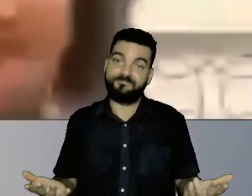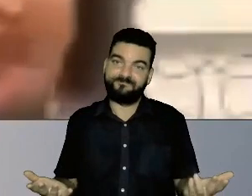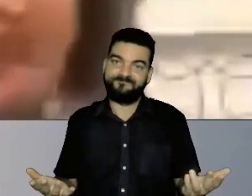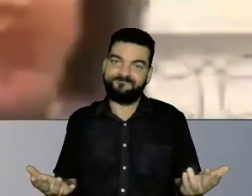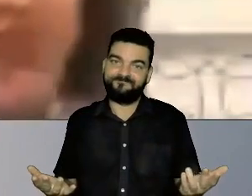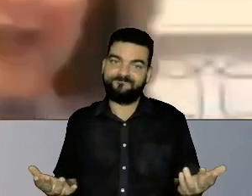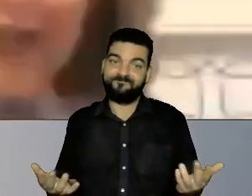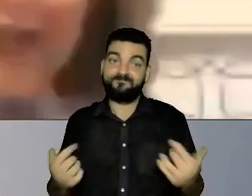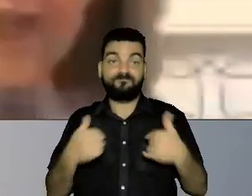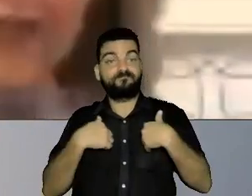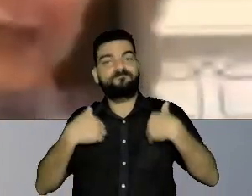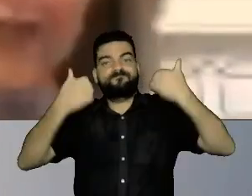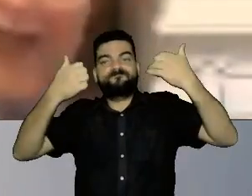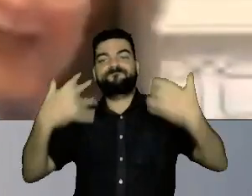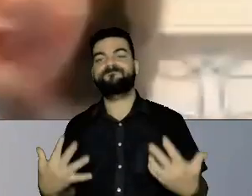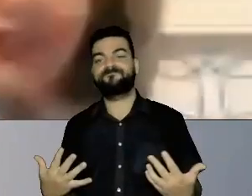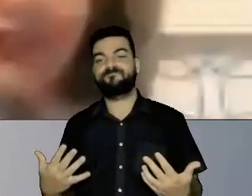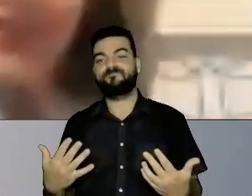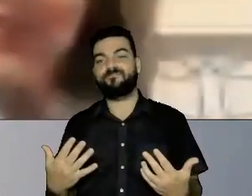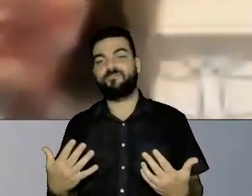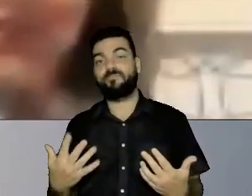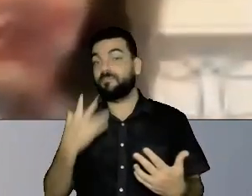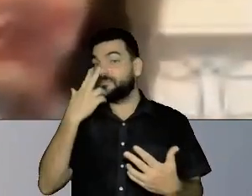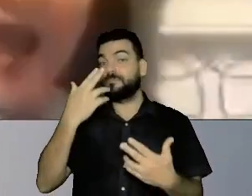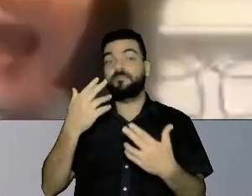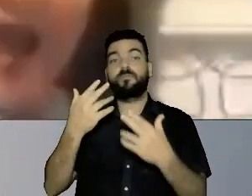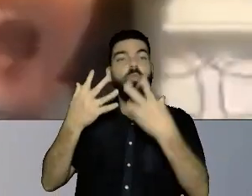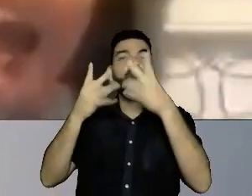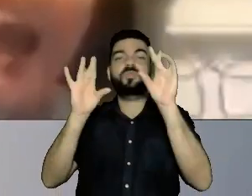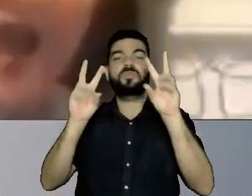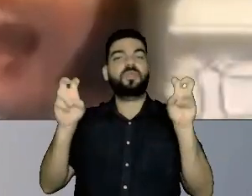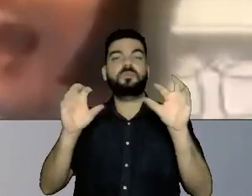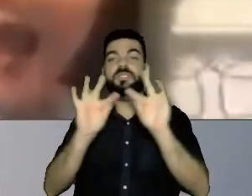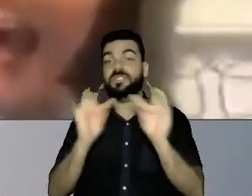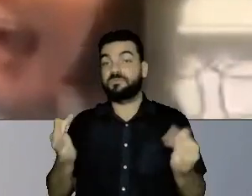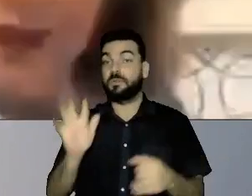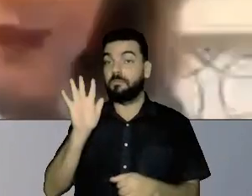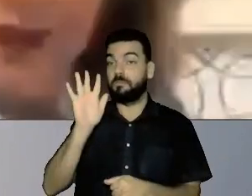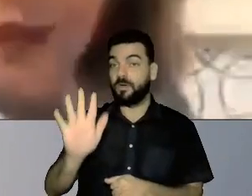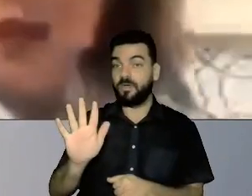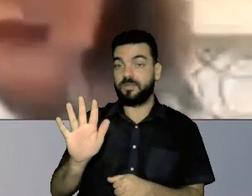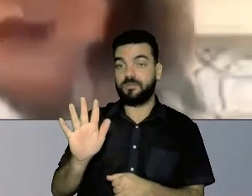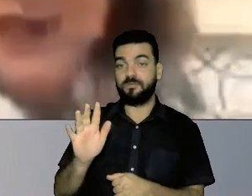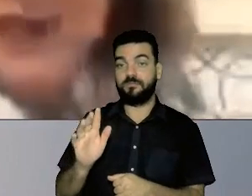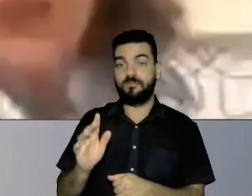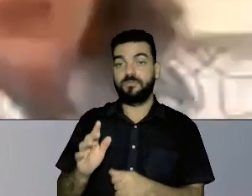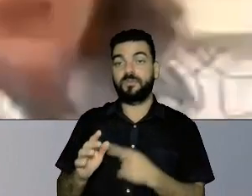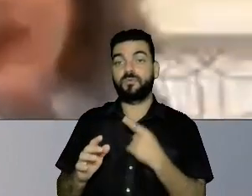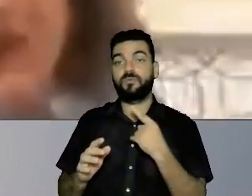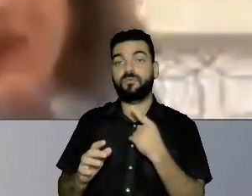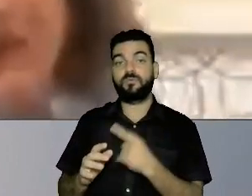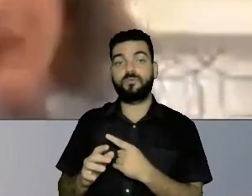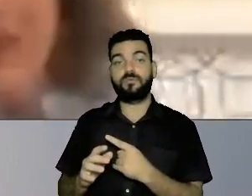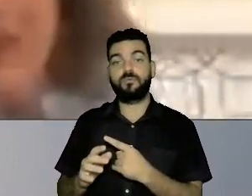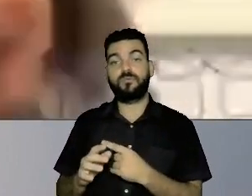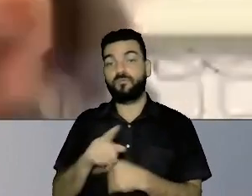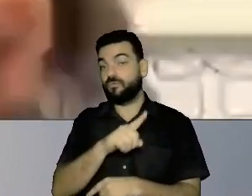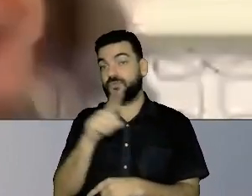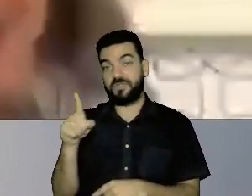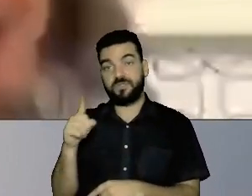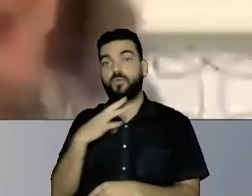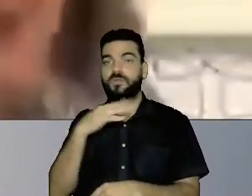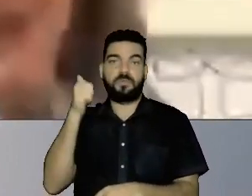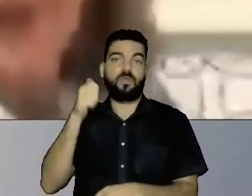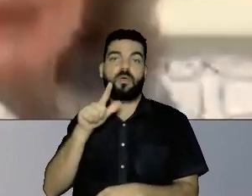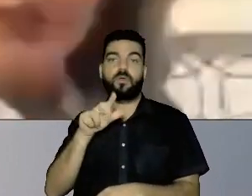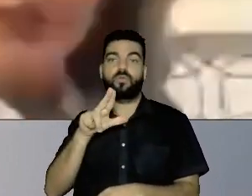aqui só trazendo algumas questões, mas talvez a Luciana Godoy, a gente depois tem que